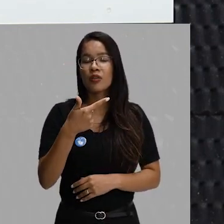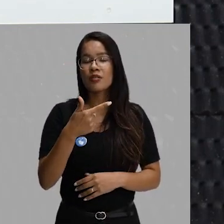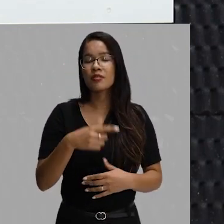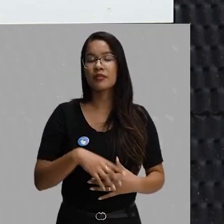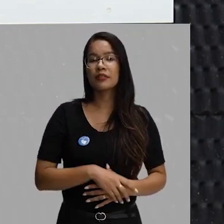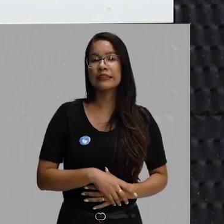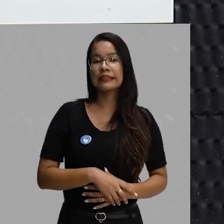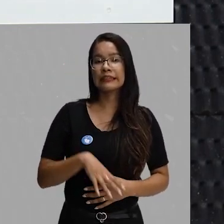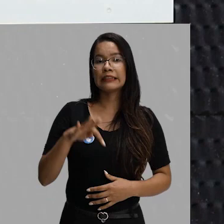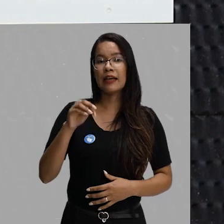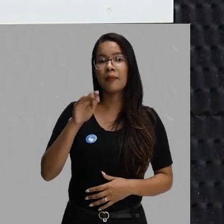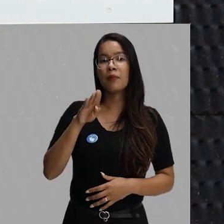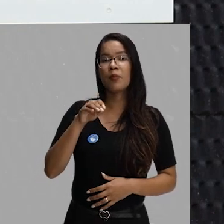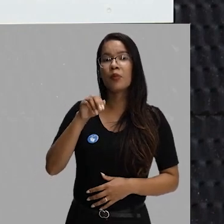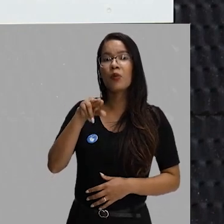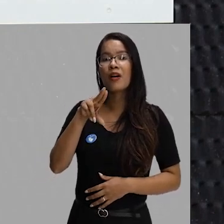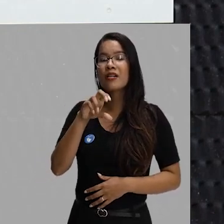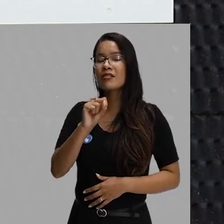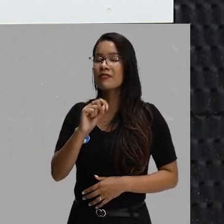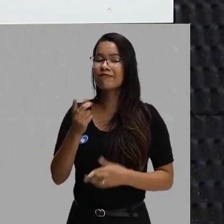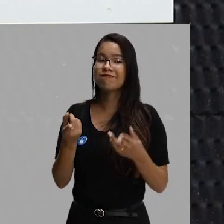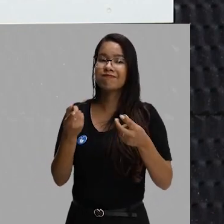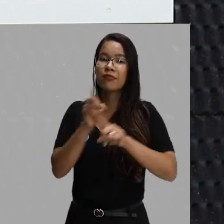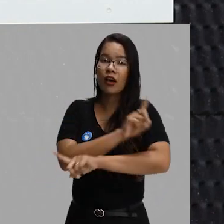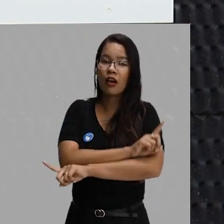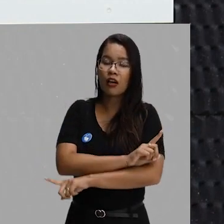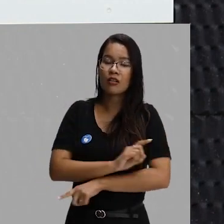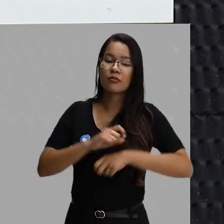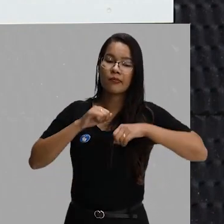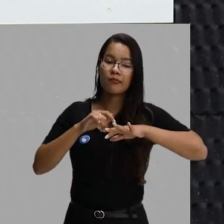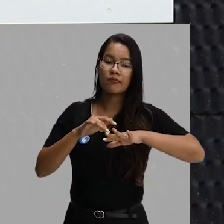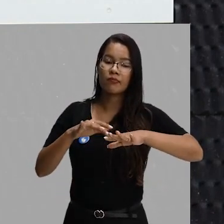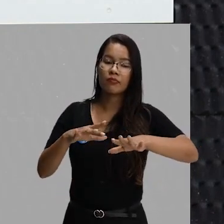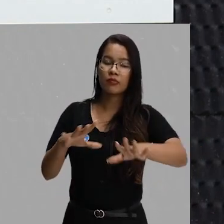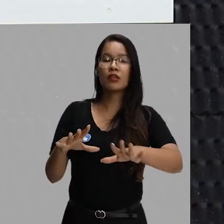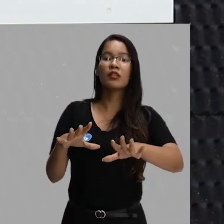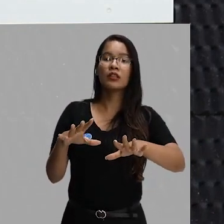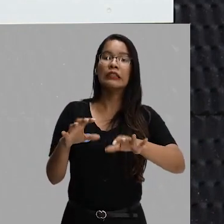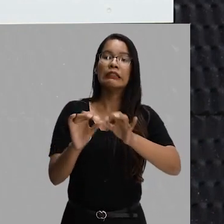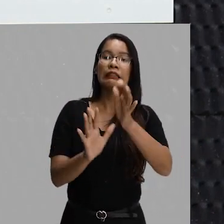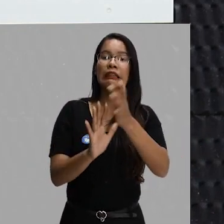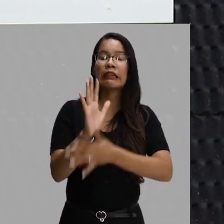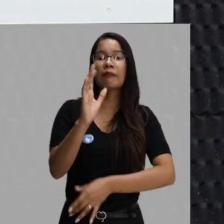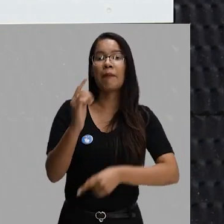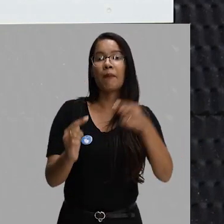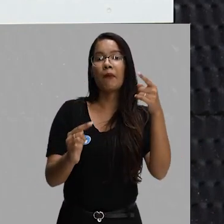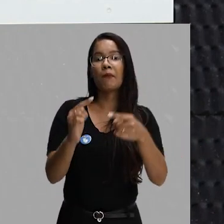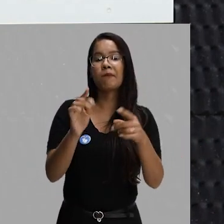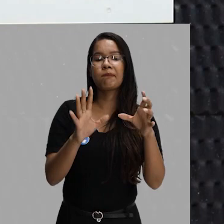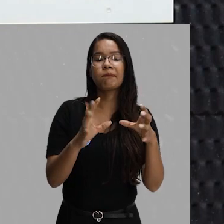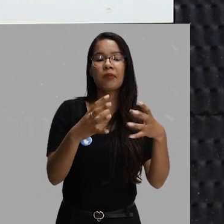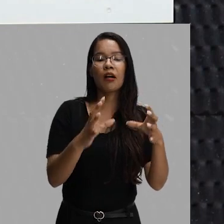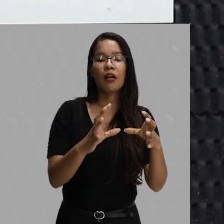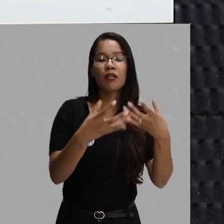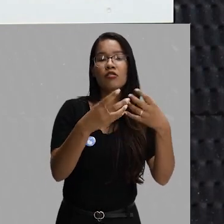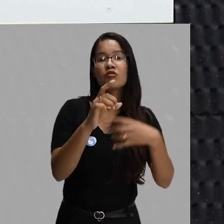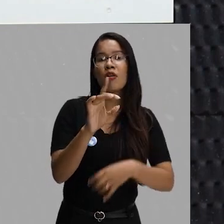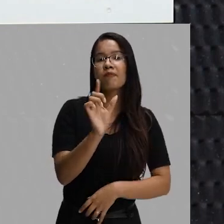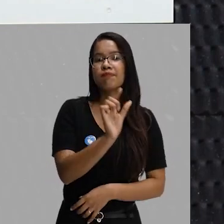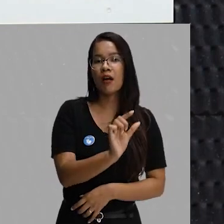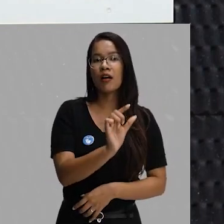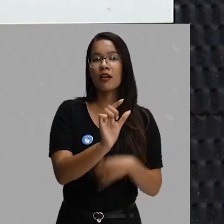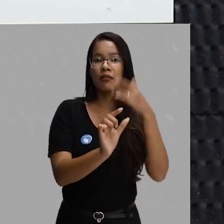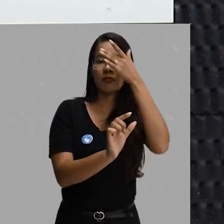contrário, o expansionismo gera uma política de concentração fundiária. Além disso, o expansionismo também vai